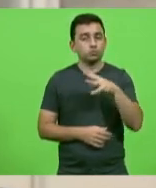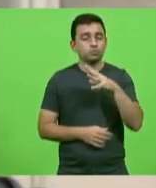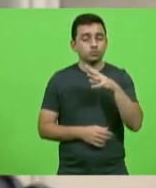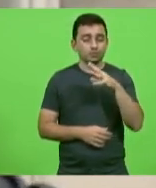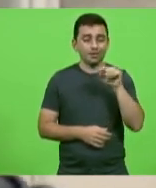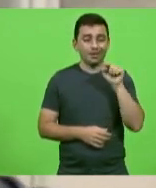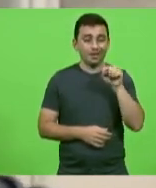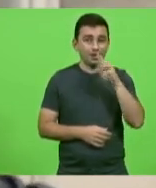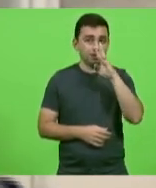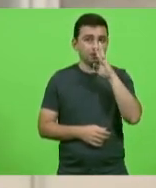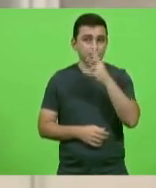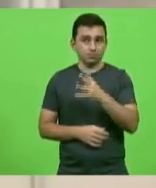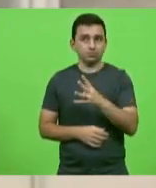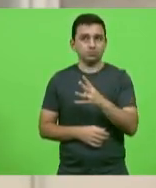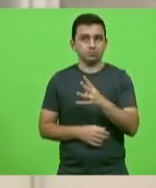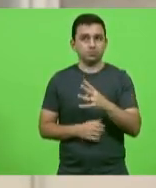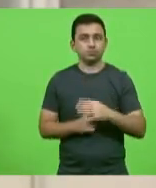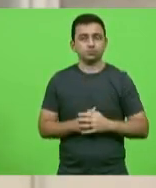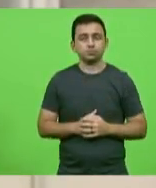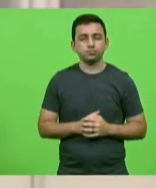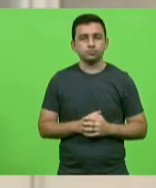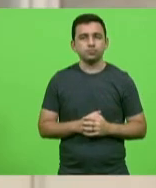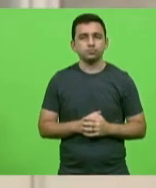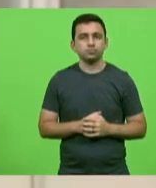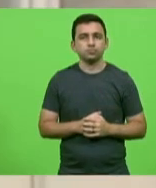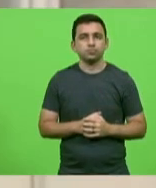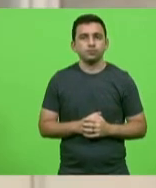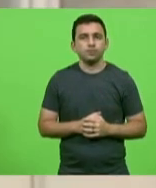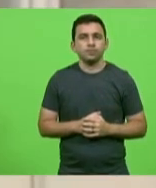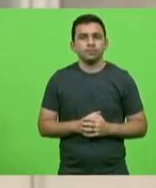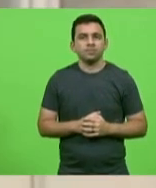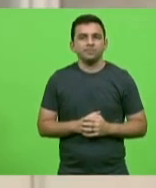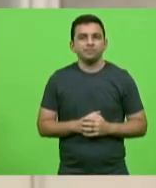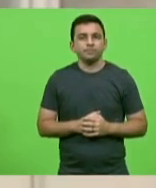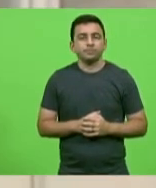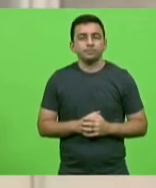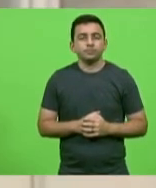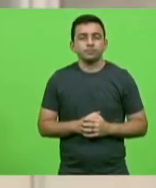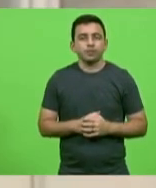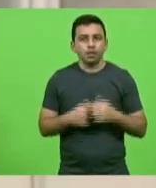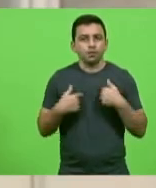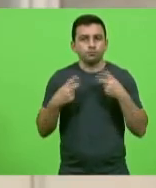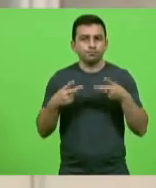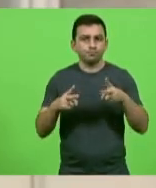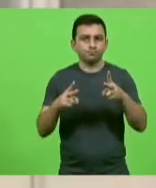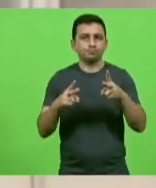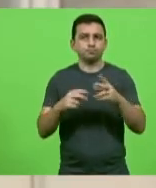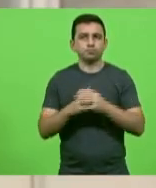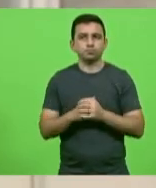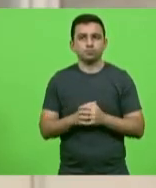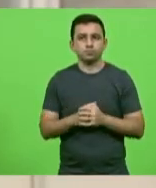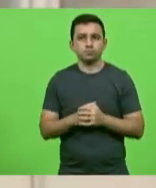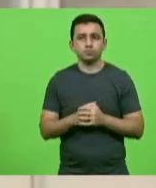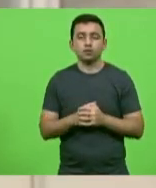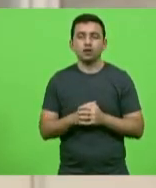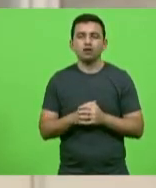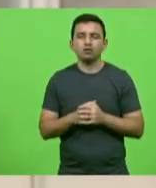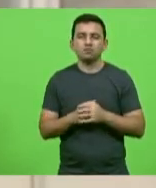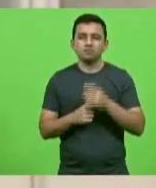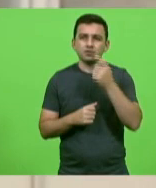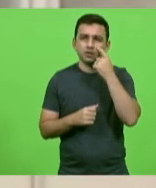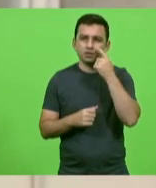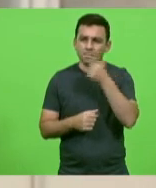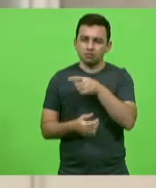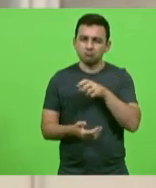denunciantes na petição representação é é prossigo eu como saber a conduta